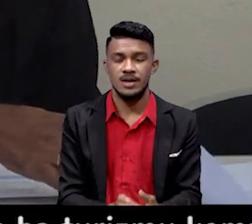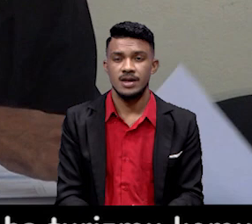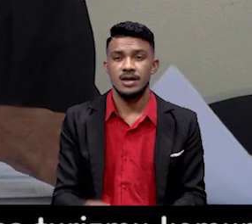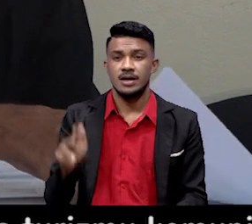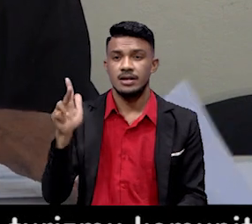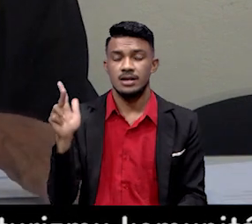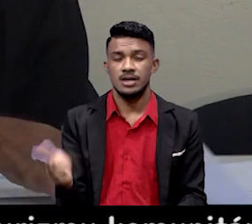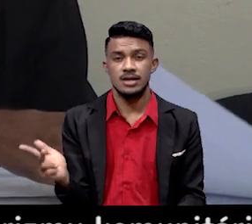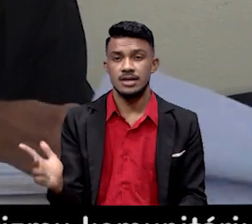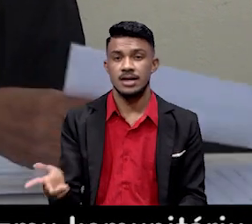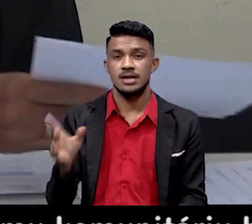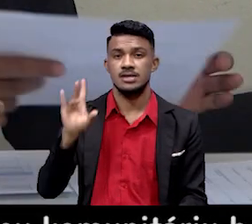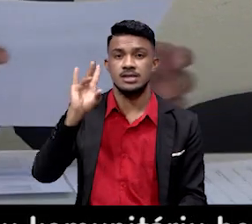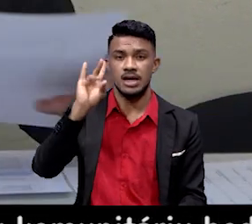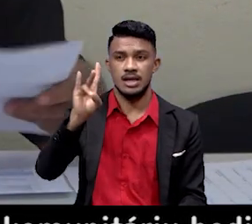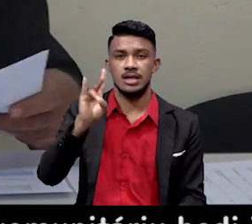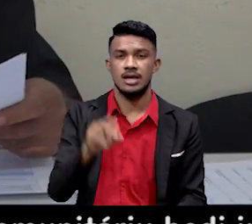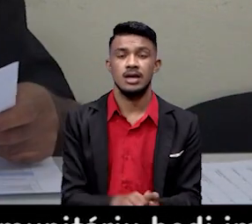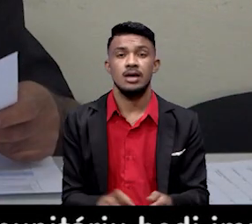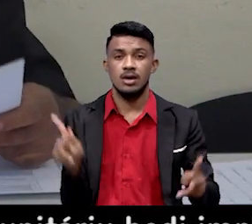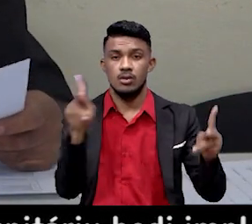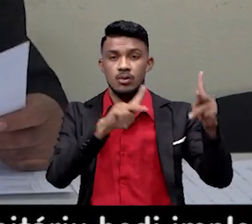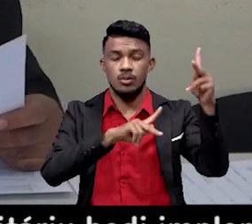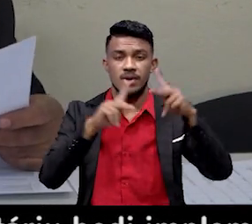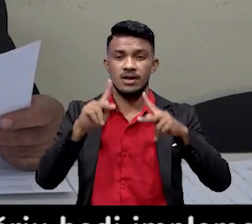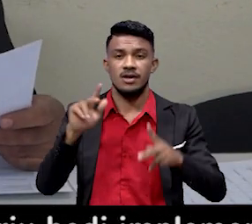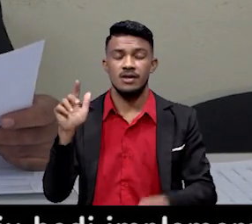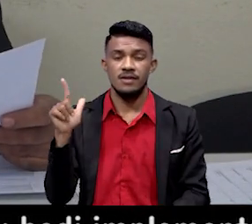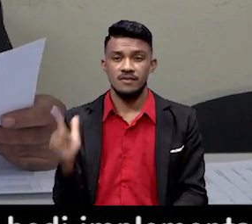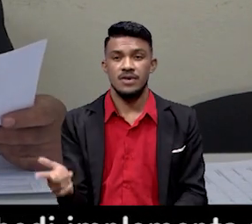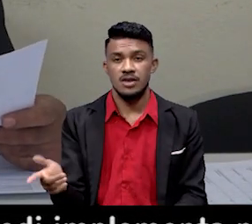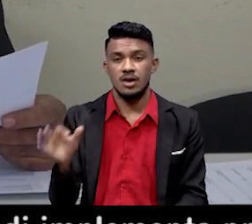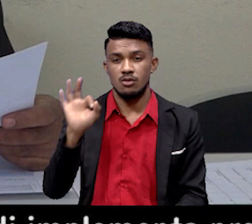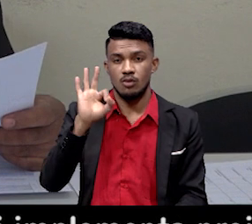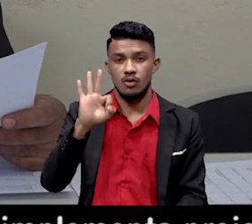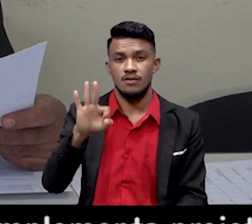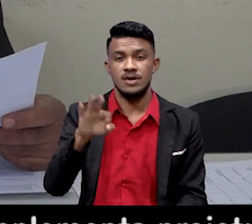empresas em que tanto 29 maca